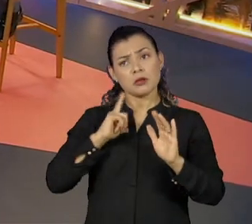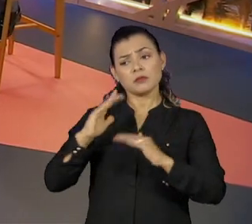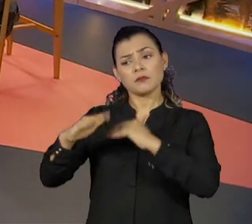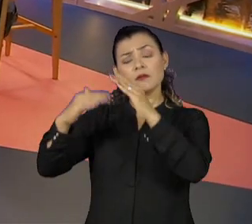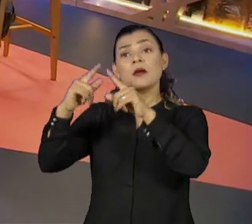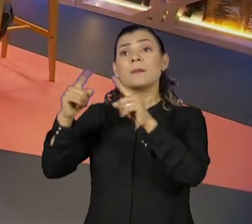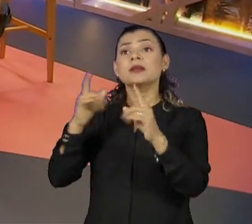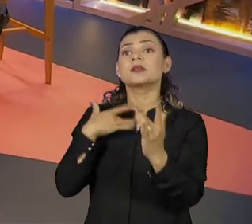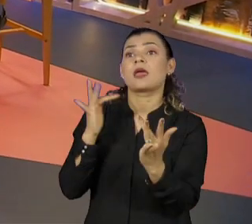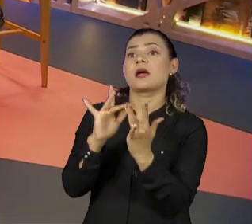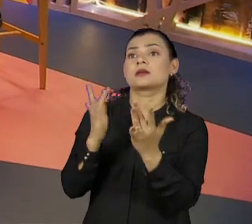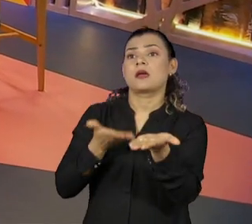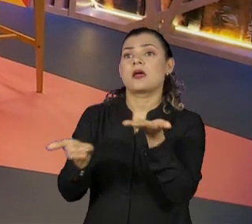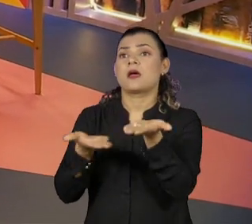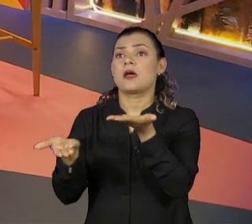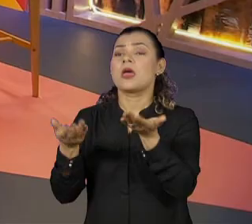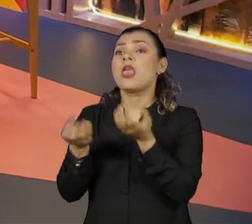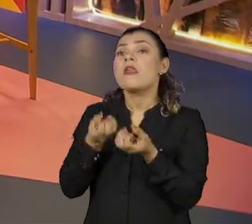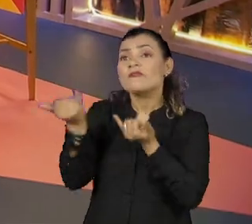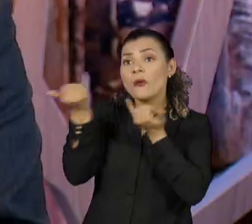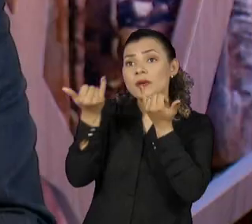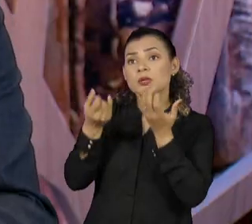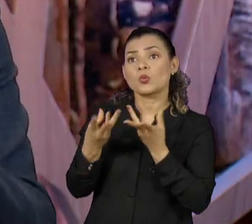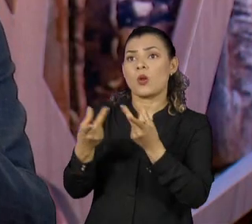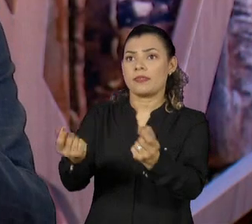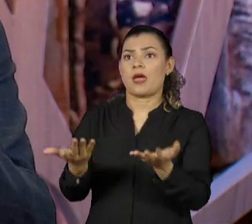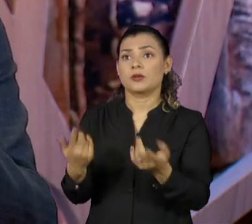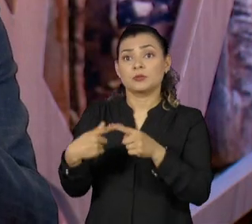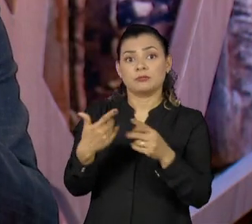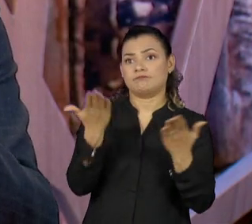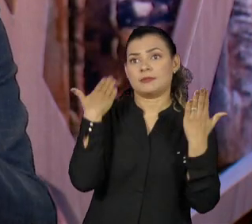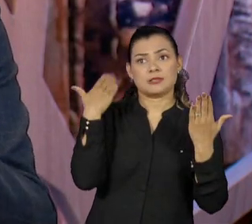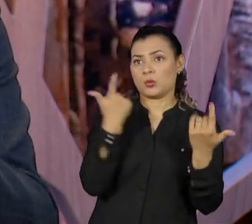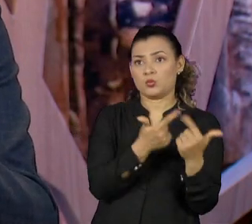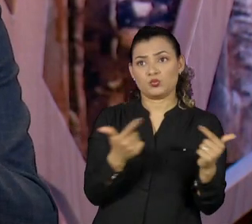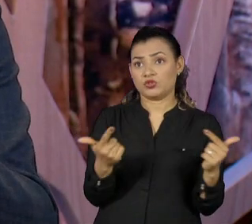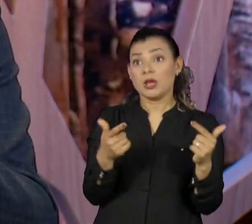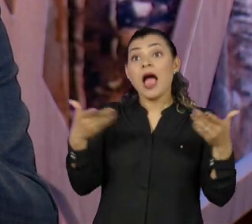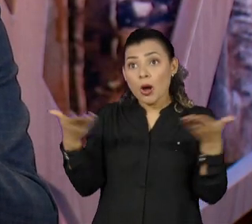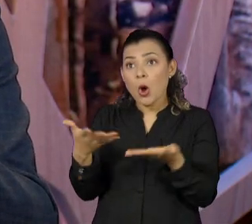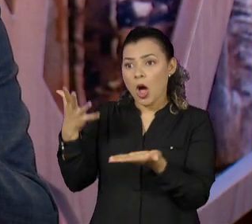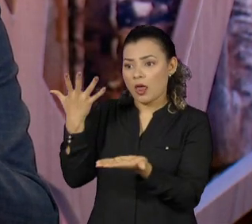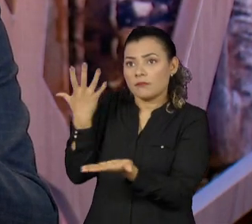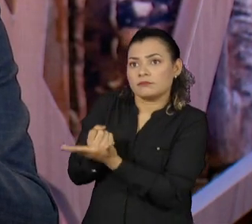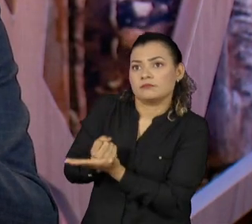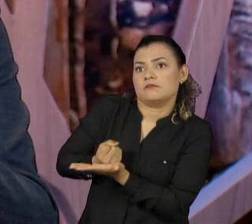à informação de qualidade. Mas é preciso de ter